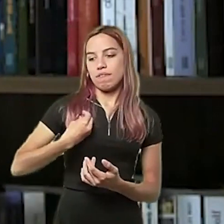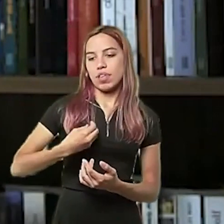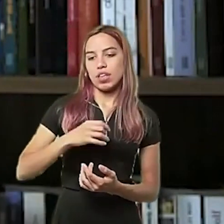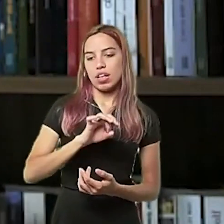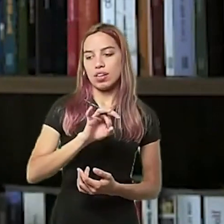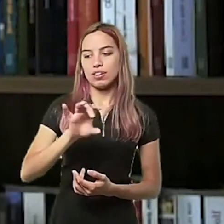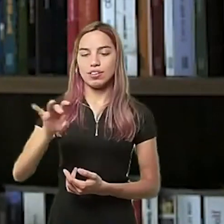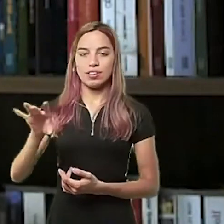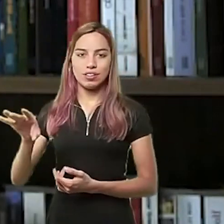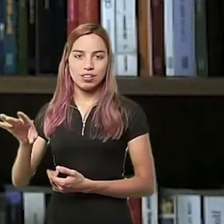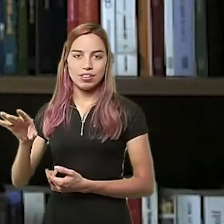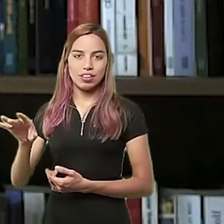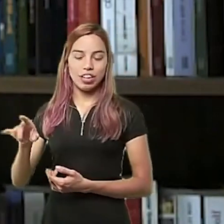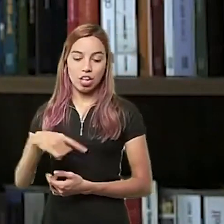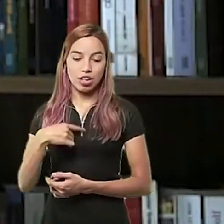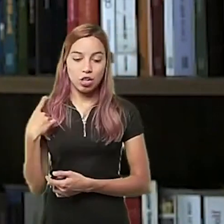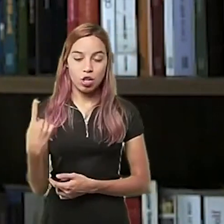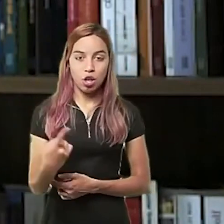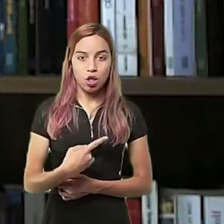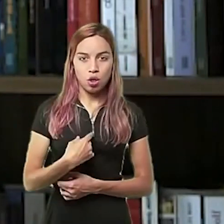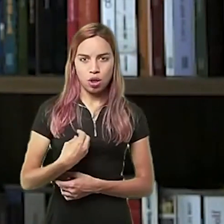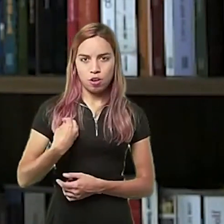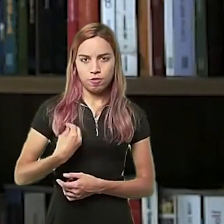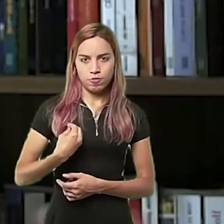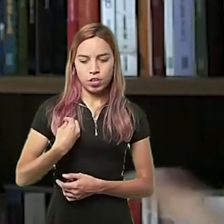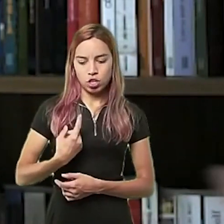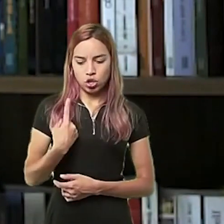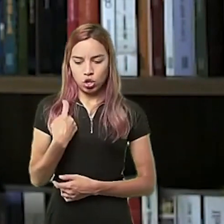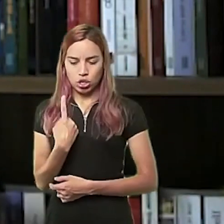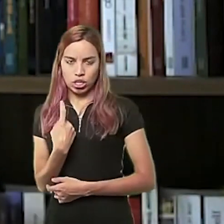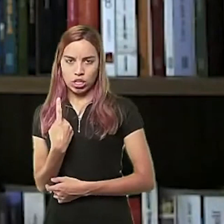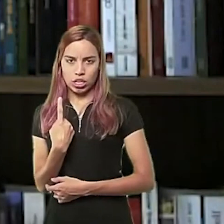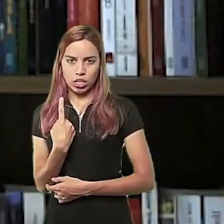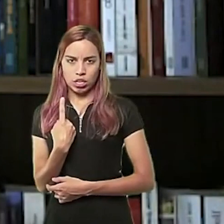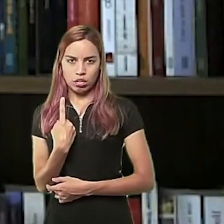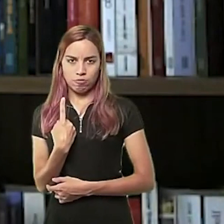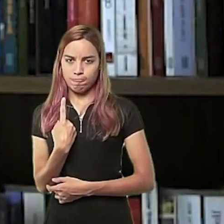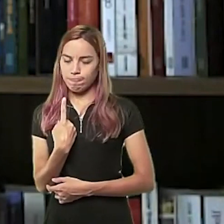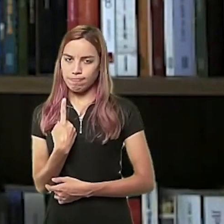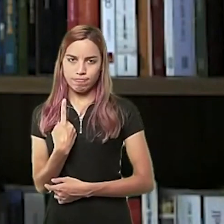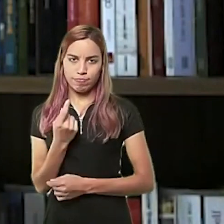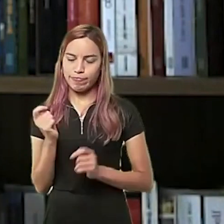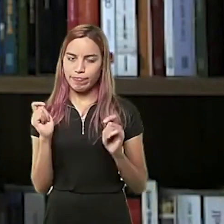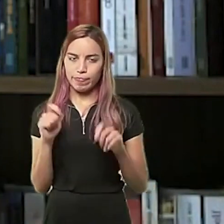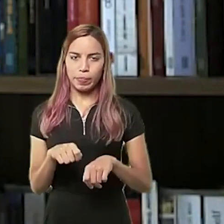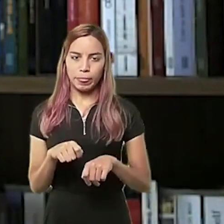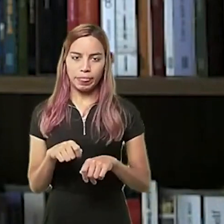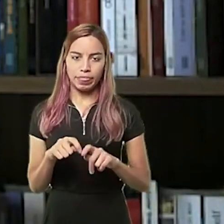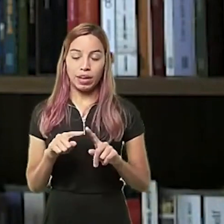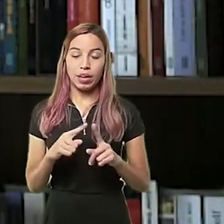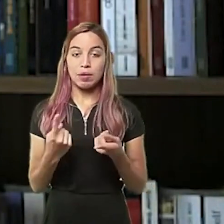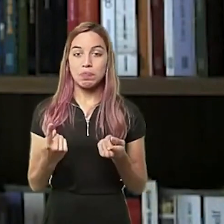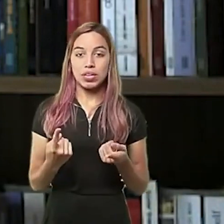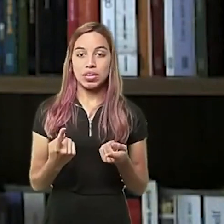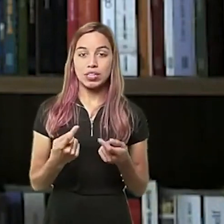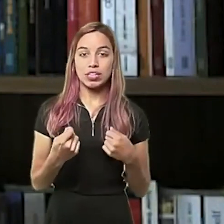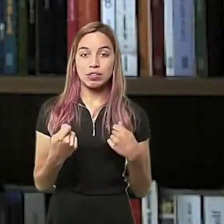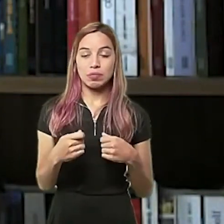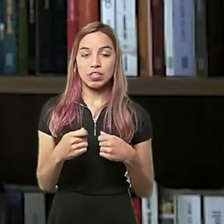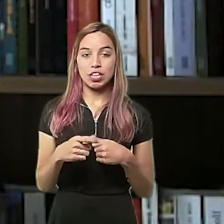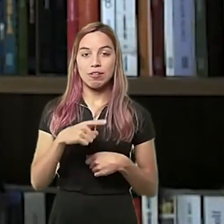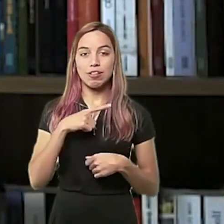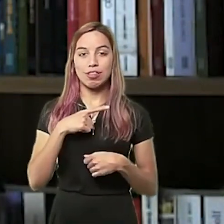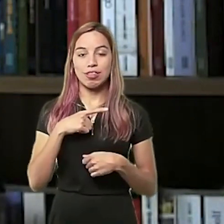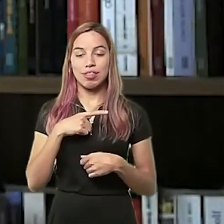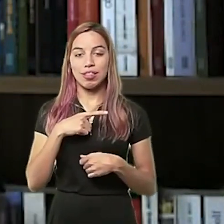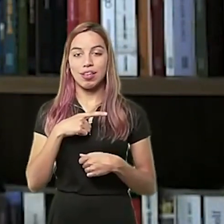porque a nossa vida só não basta para que a gente tenha uma compreensão mais alargada da humanidade, do humano.